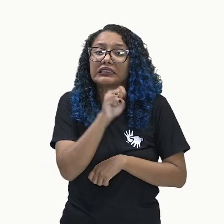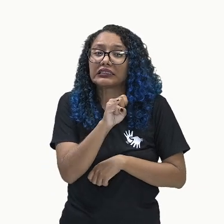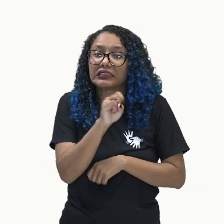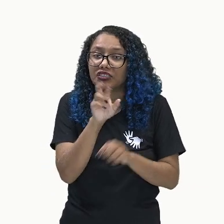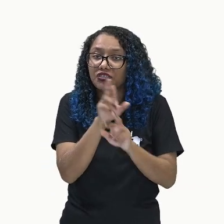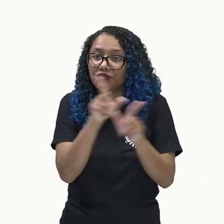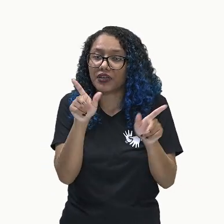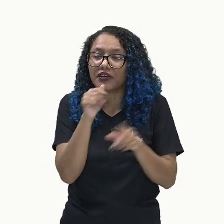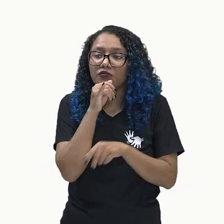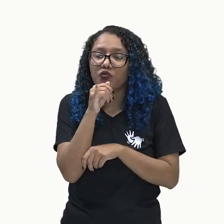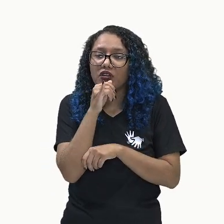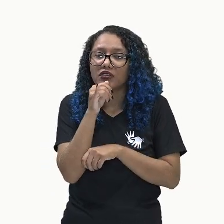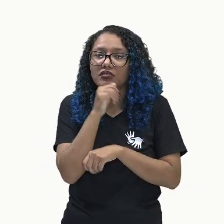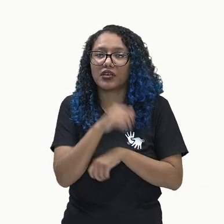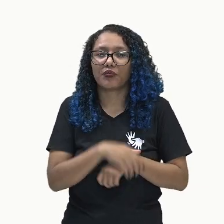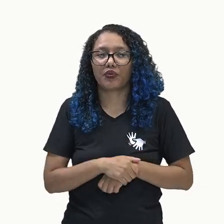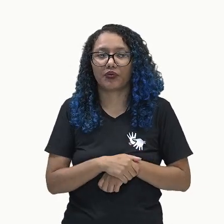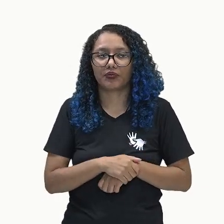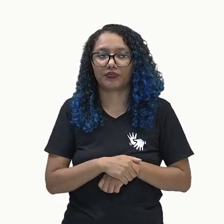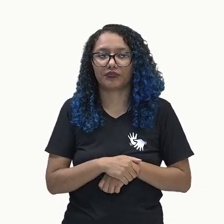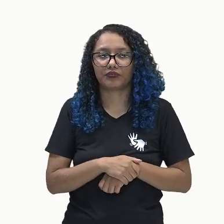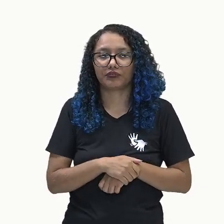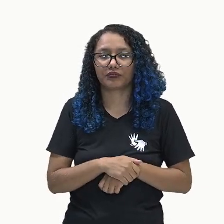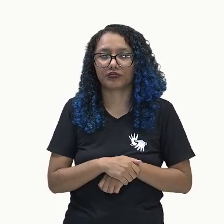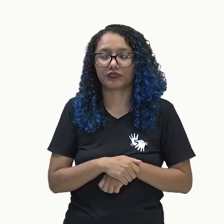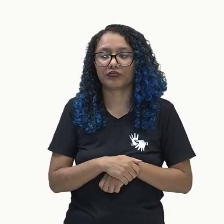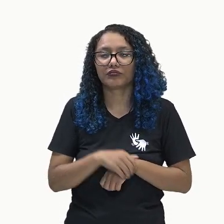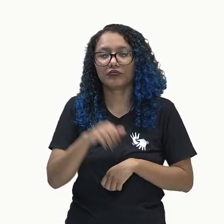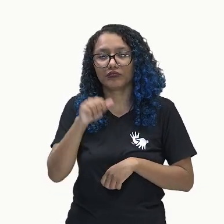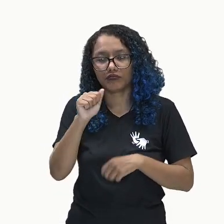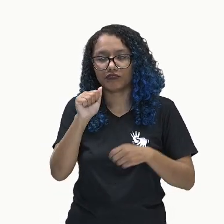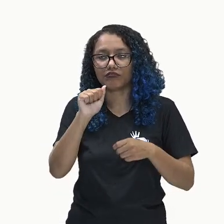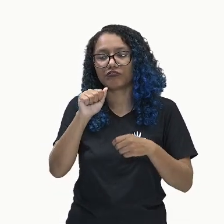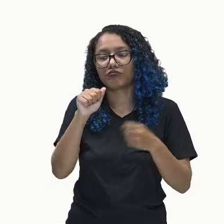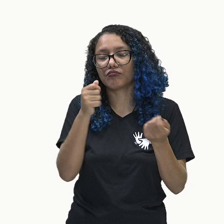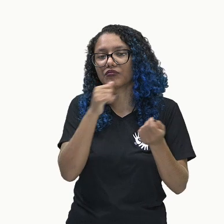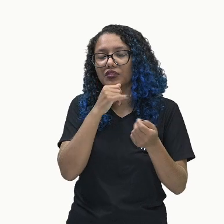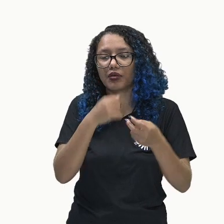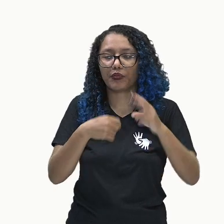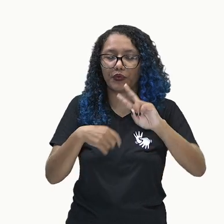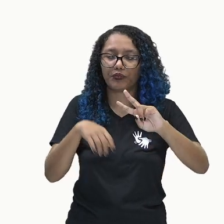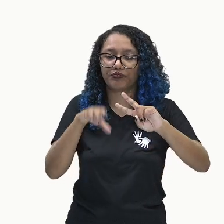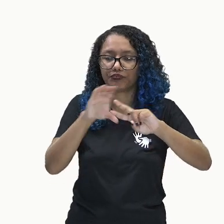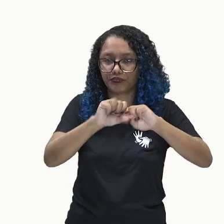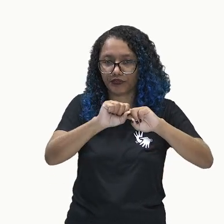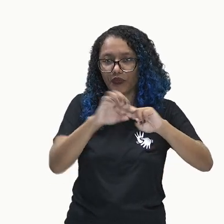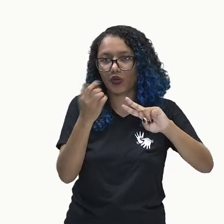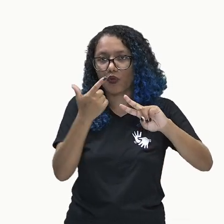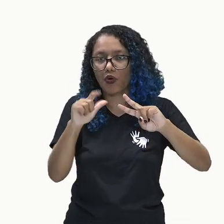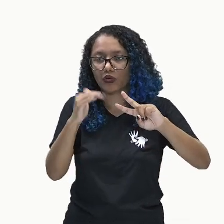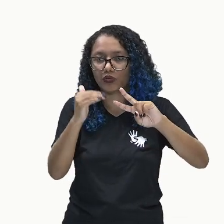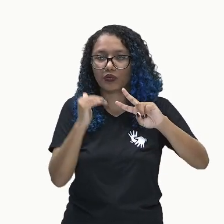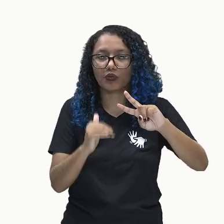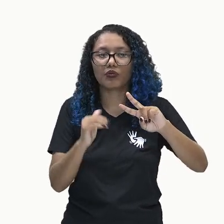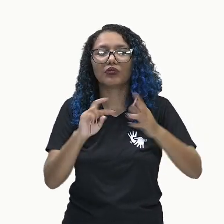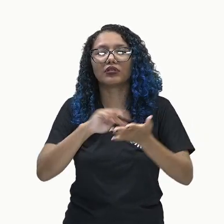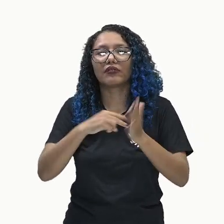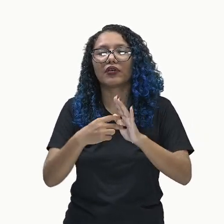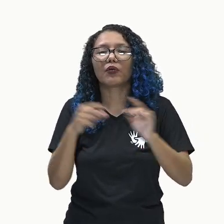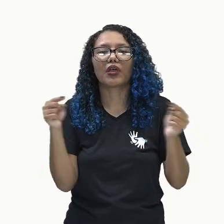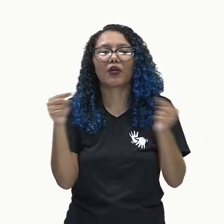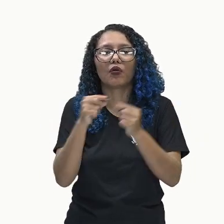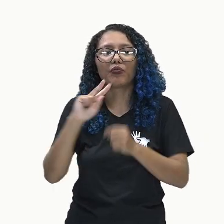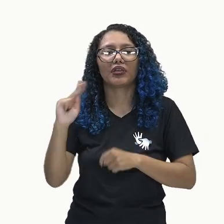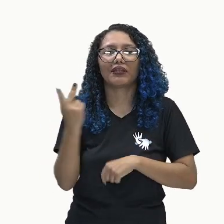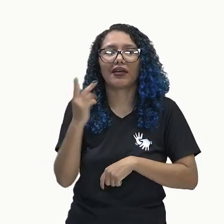outro, né, um dominante e um recessivo, nós vamos estar diante de um indivíduo heterozigoto, que